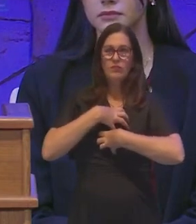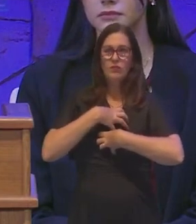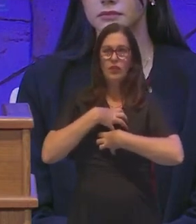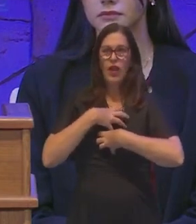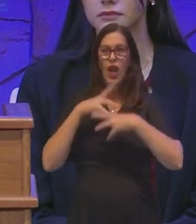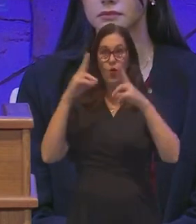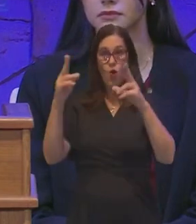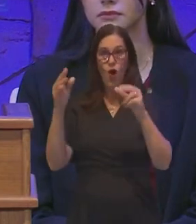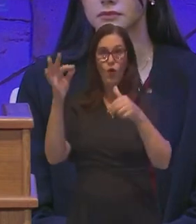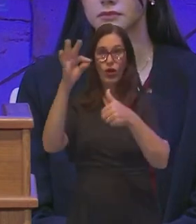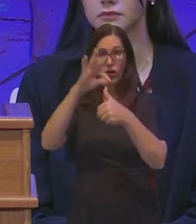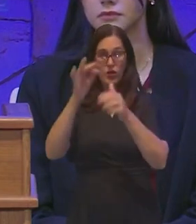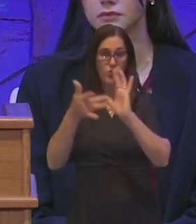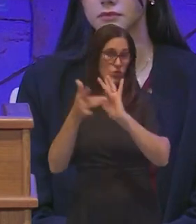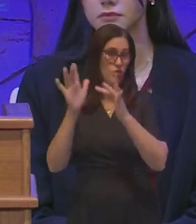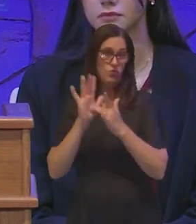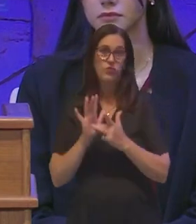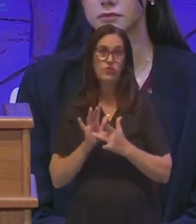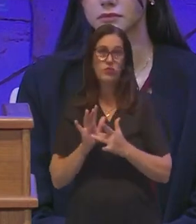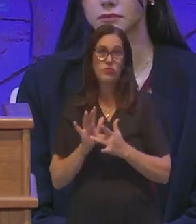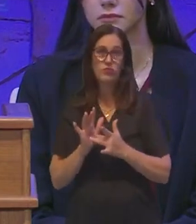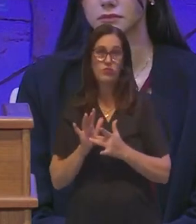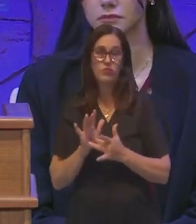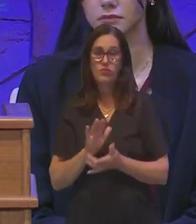Cristo Jesus.